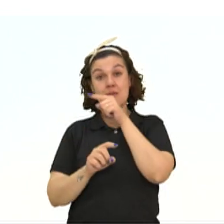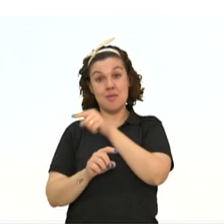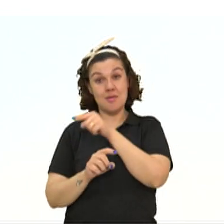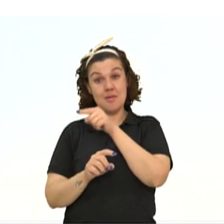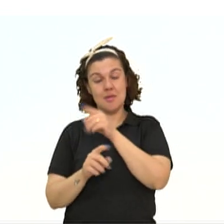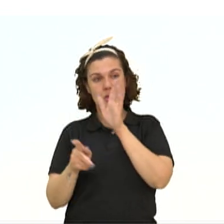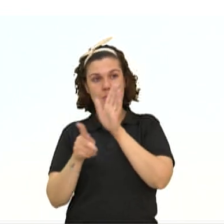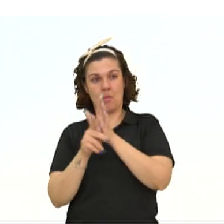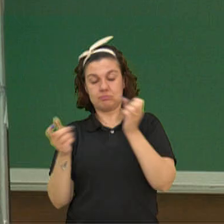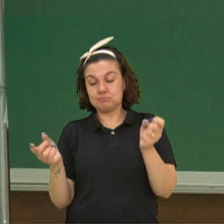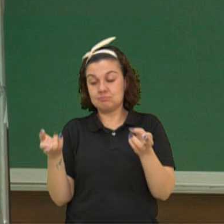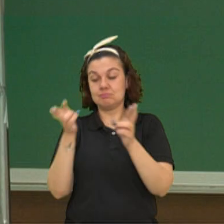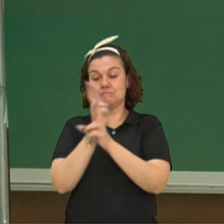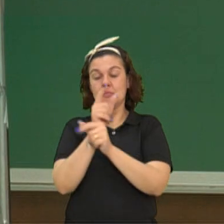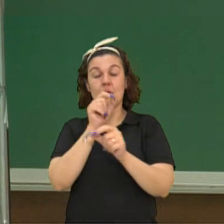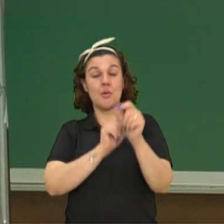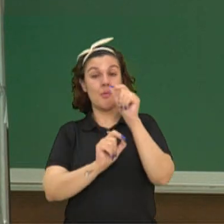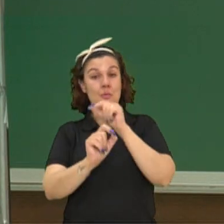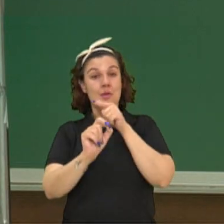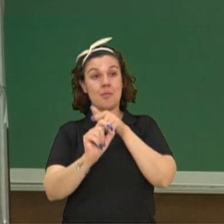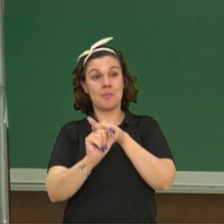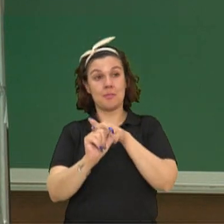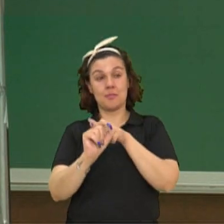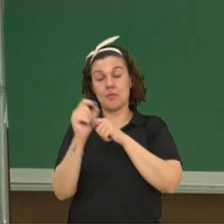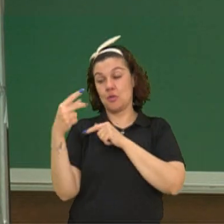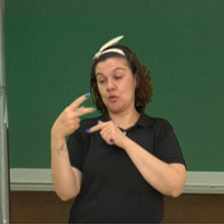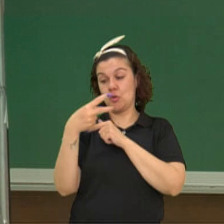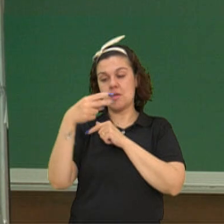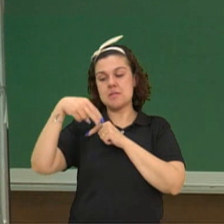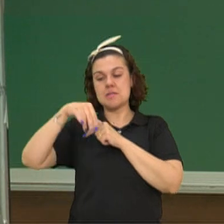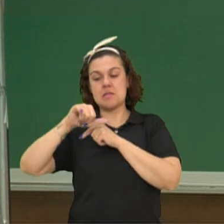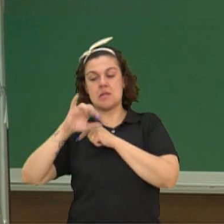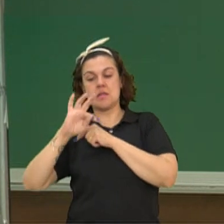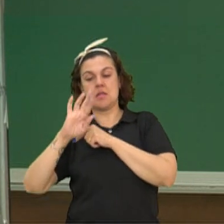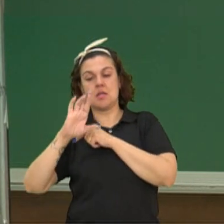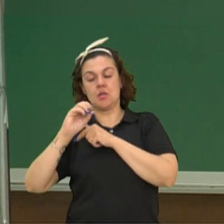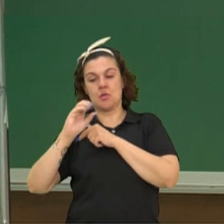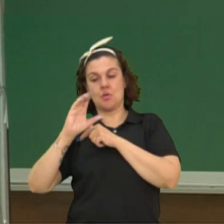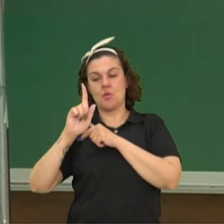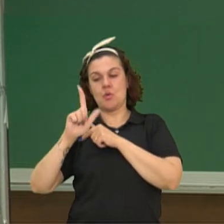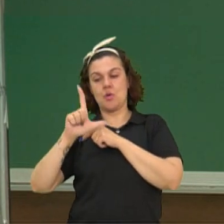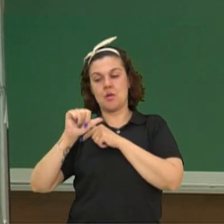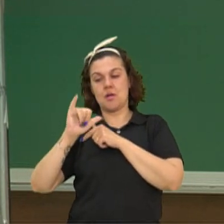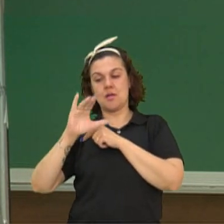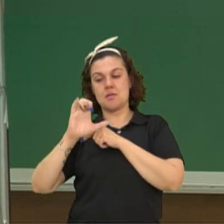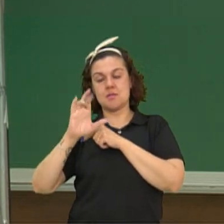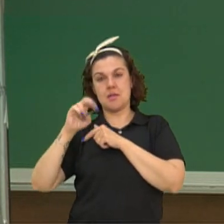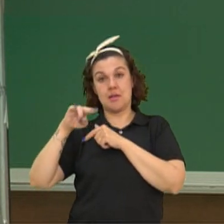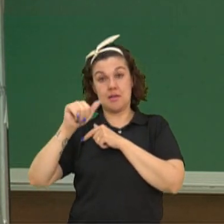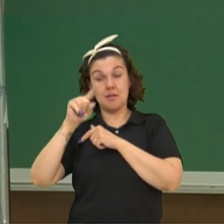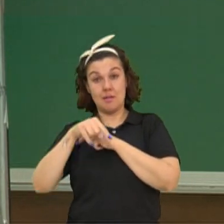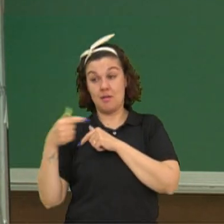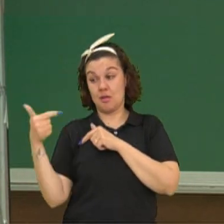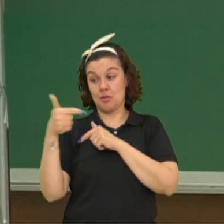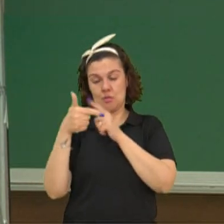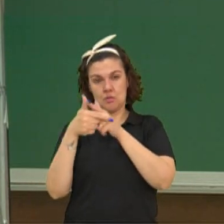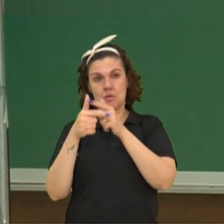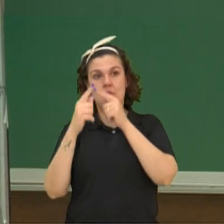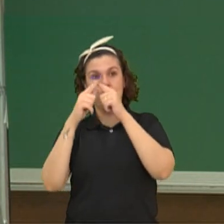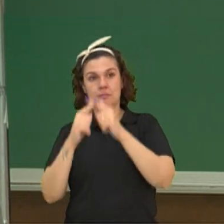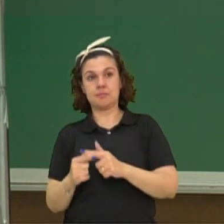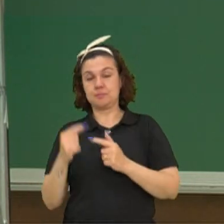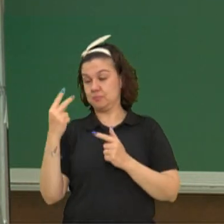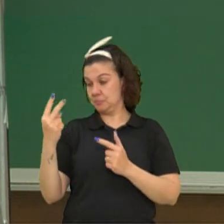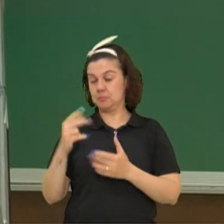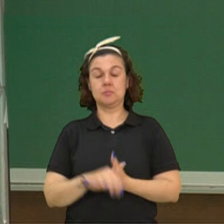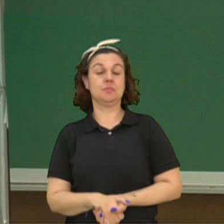nos reagentes eu vou ter a nitroglicerina e o coeficiente estequiométrico dela é o 2, então aparece